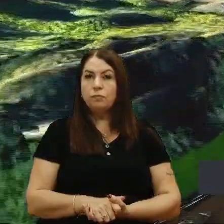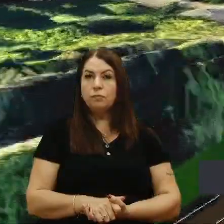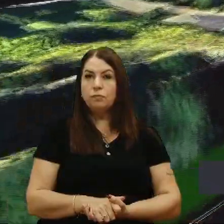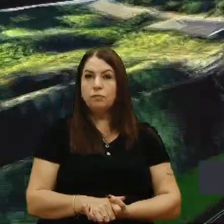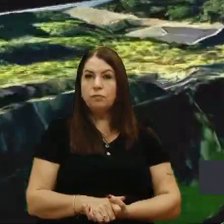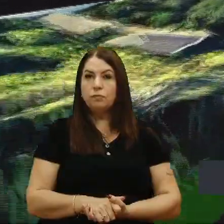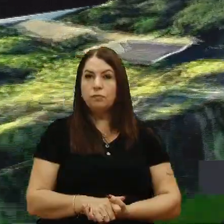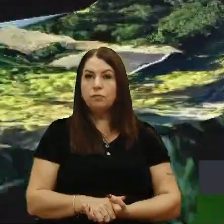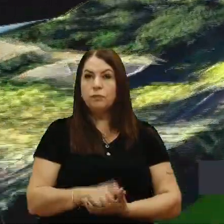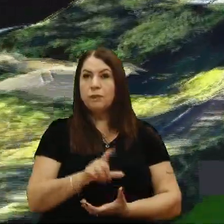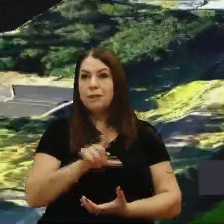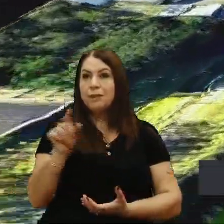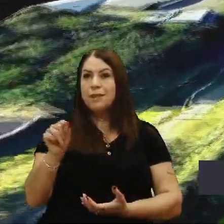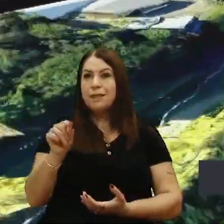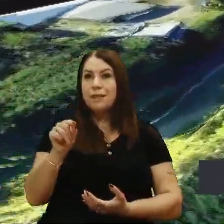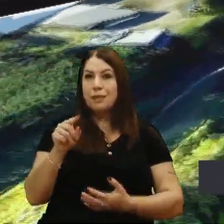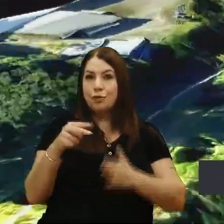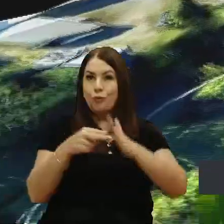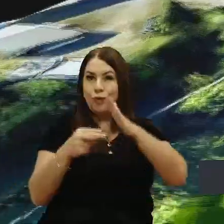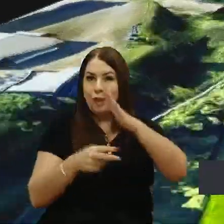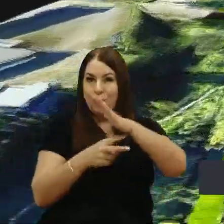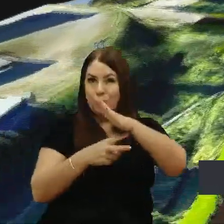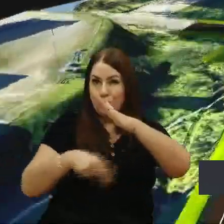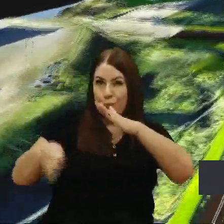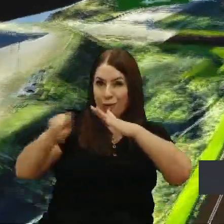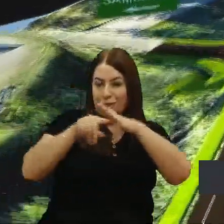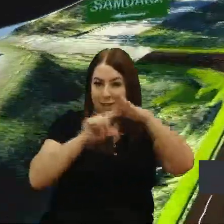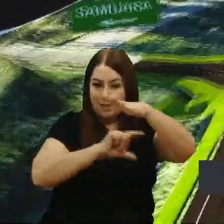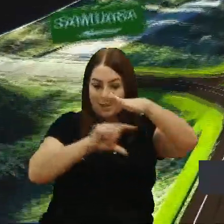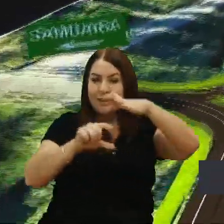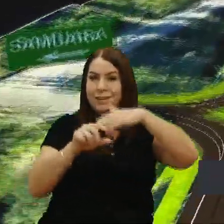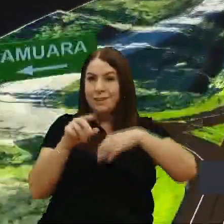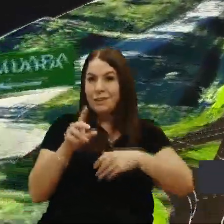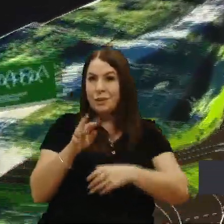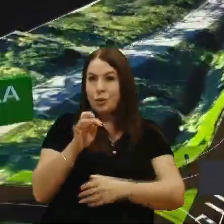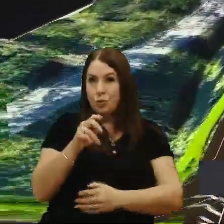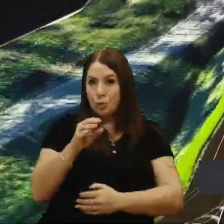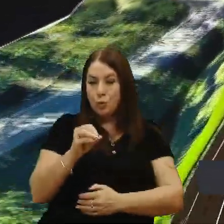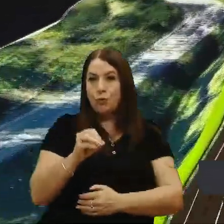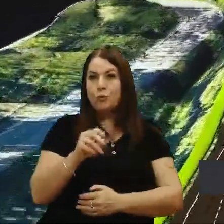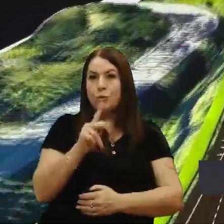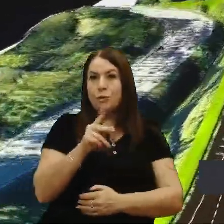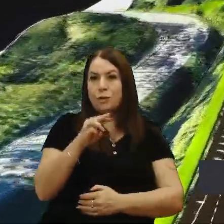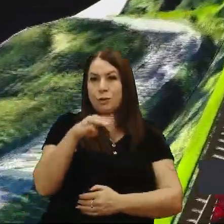Ali a saída do viaduto torto. A rotatória do KM 69.